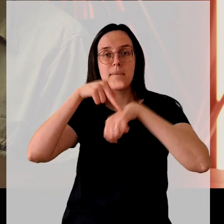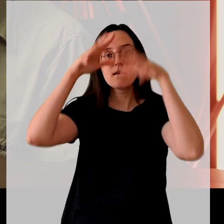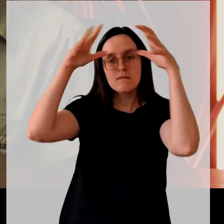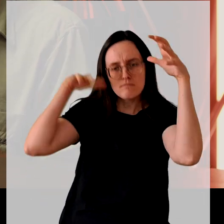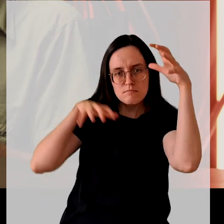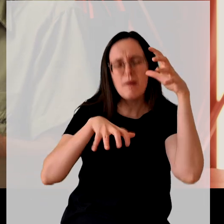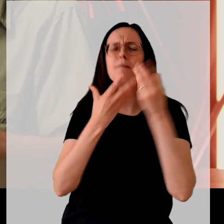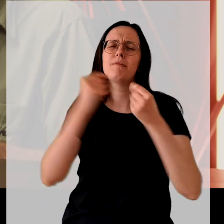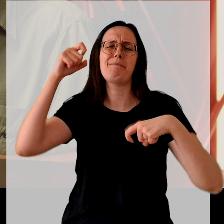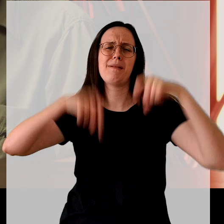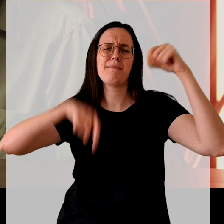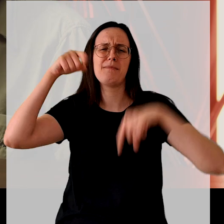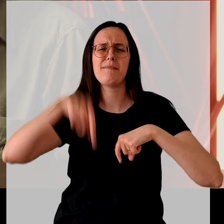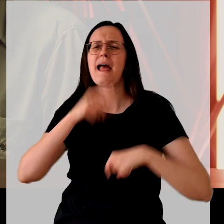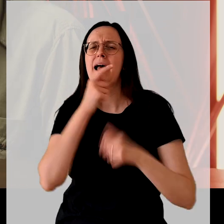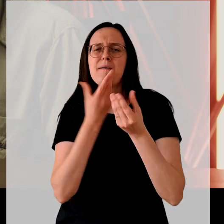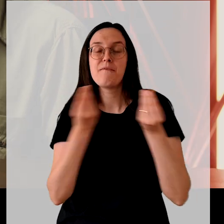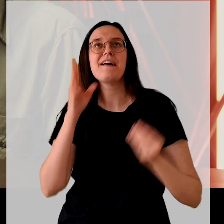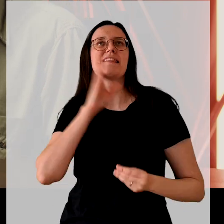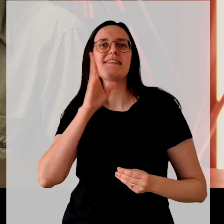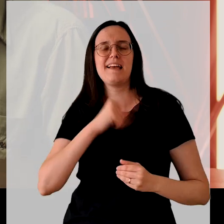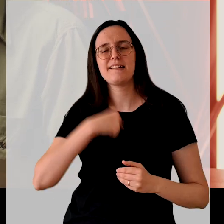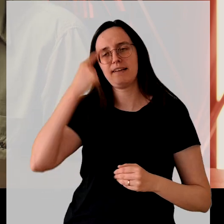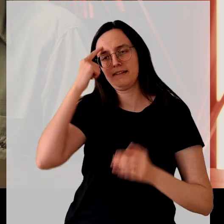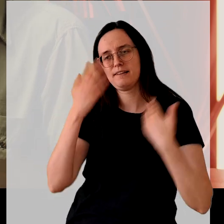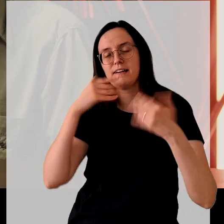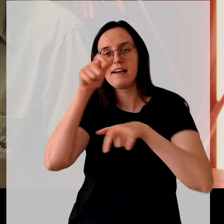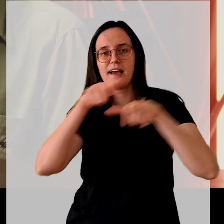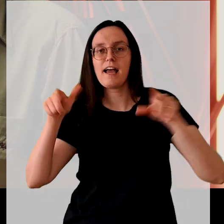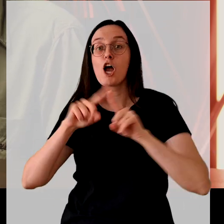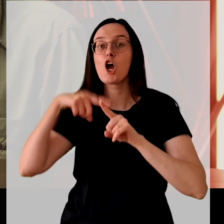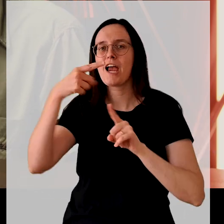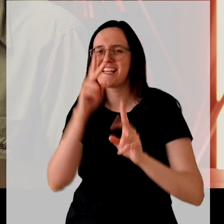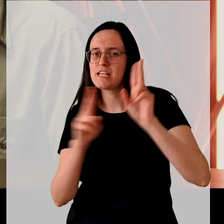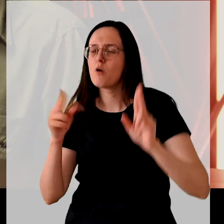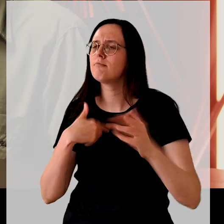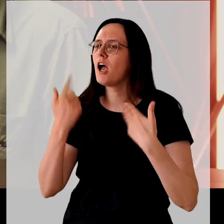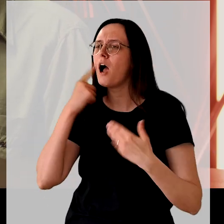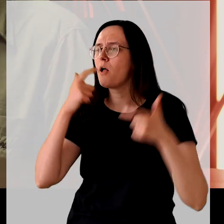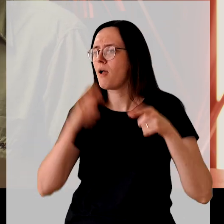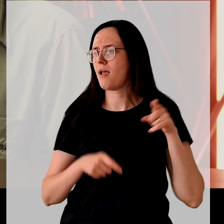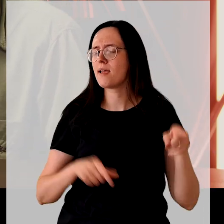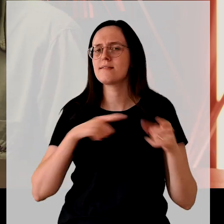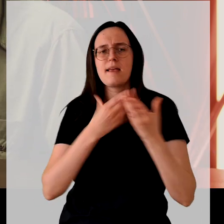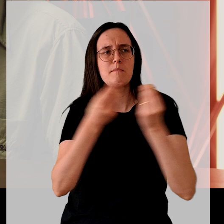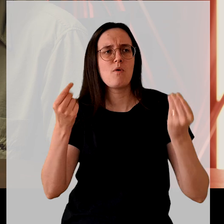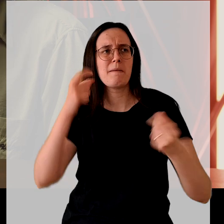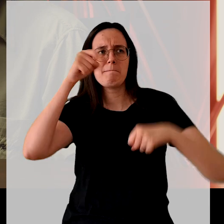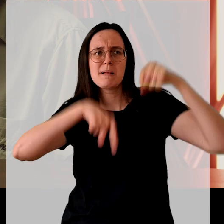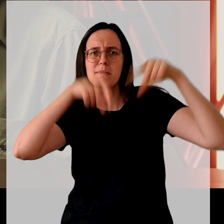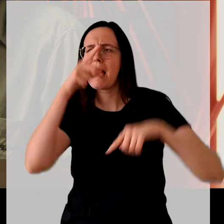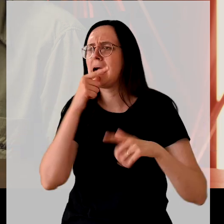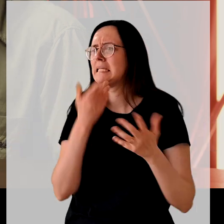caverna. E lá tinha bastante goteira. Aí foi legal também que eu troquei uma ideia com o pessoal da posse. Falei, a locação é essa, tem